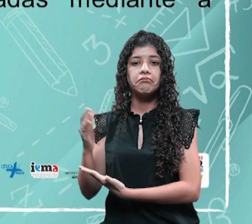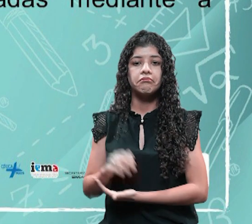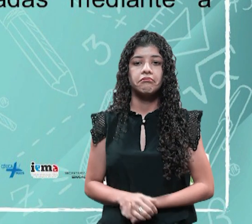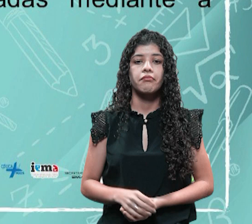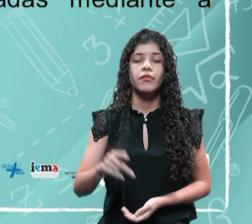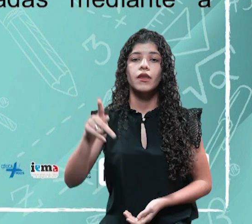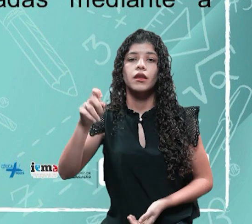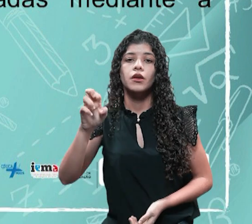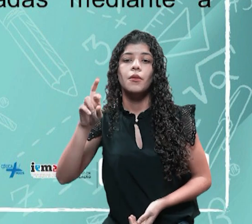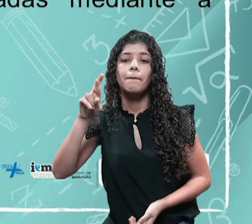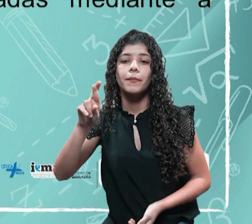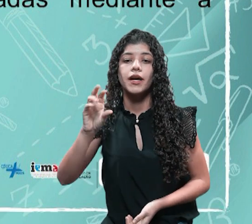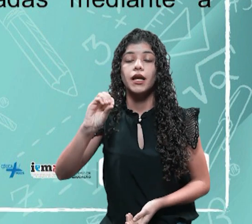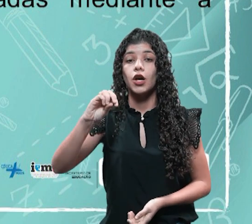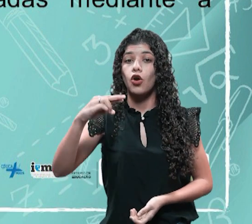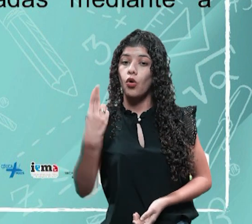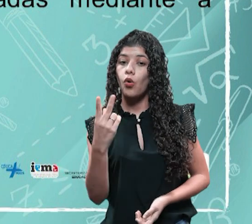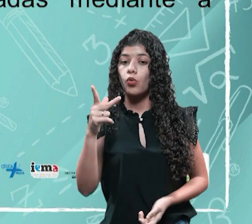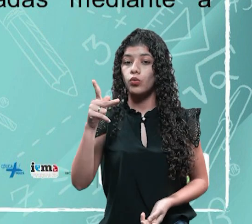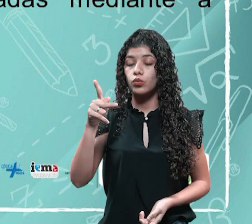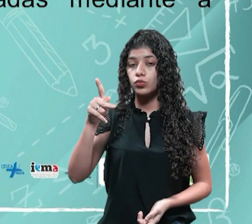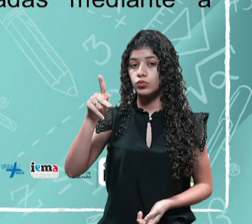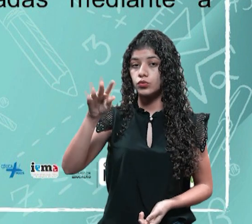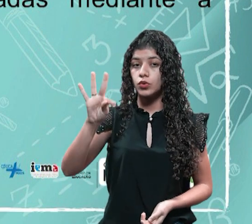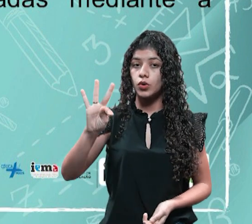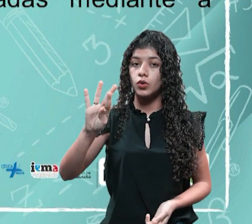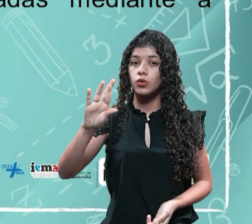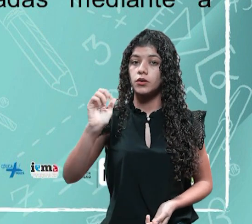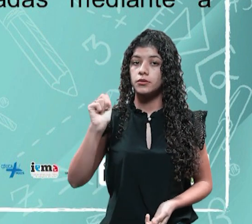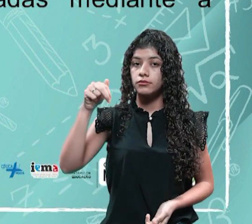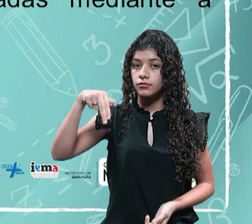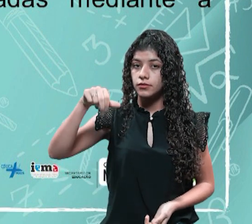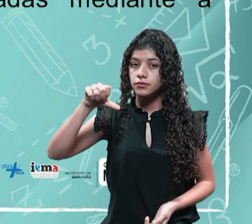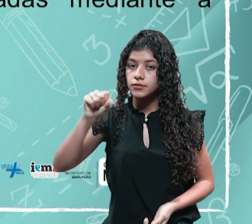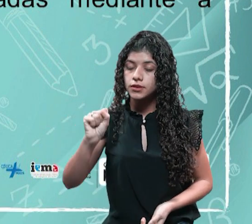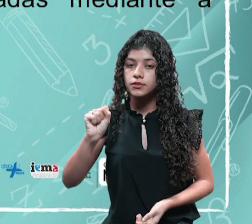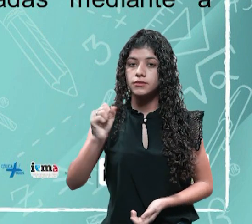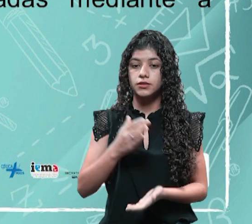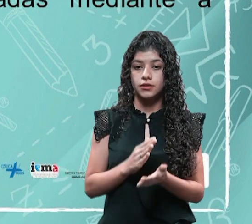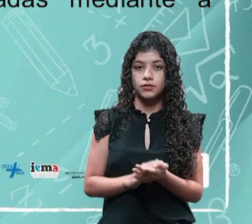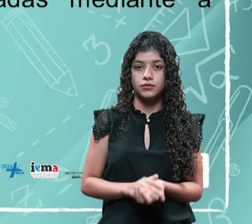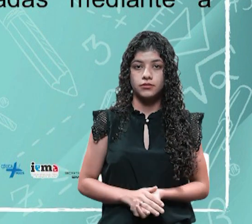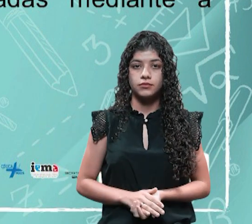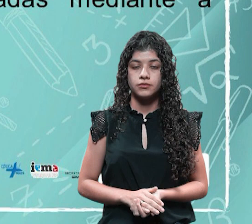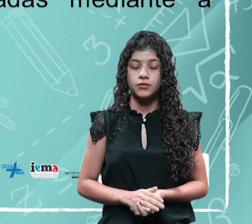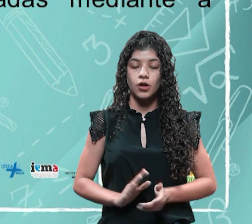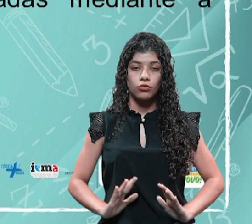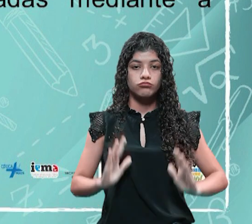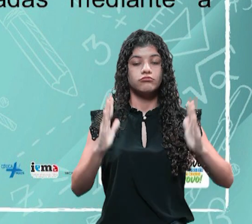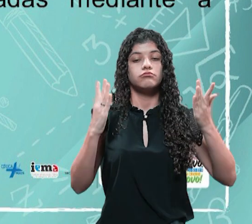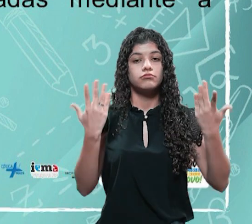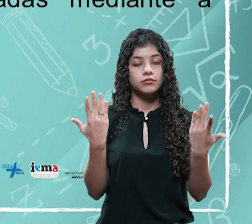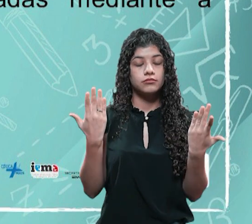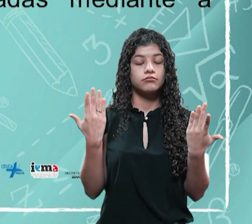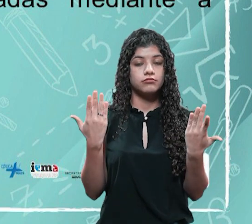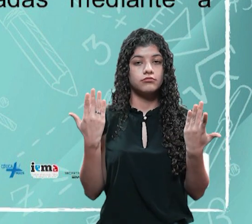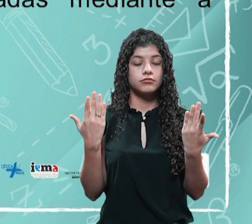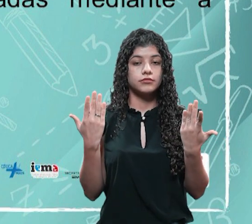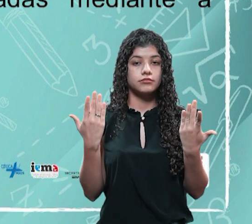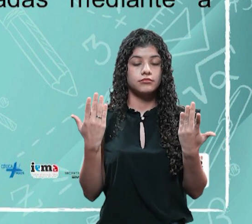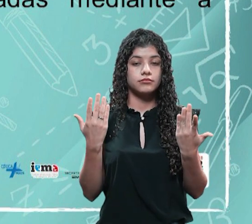trans-evento, né? O pré-evento é o durante do evento, né? Então, essa fase é a